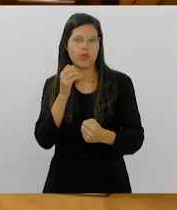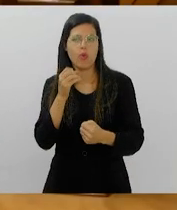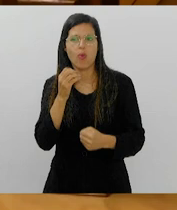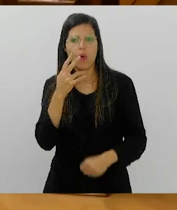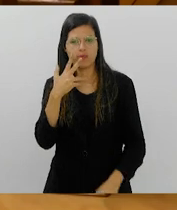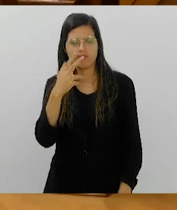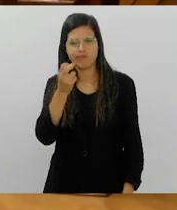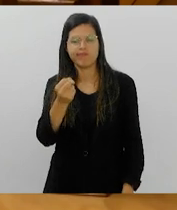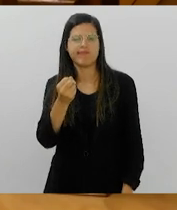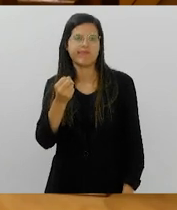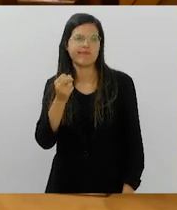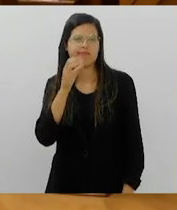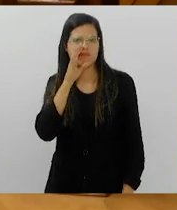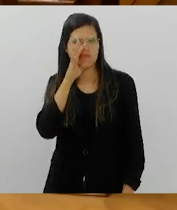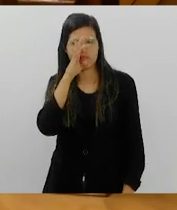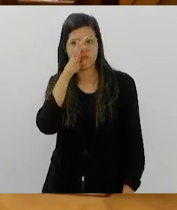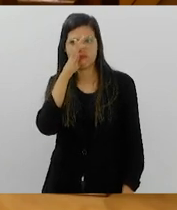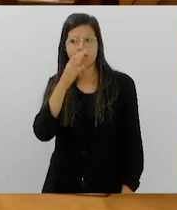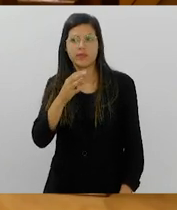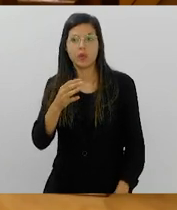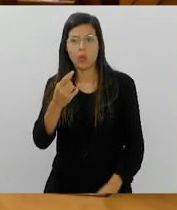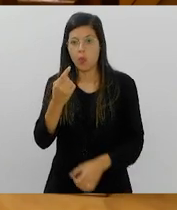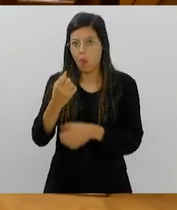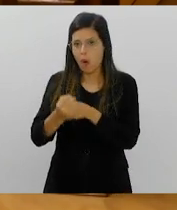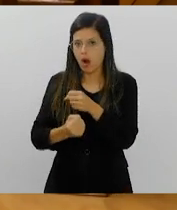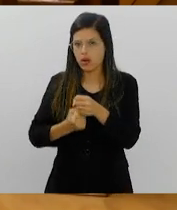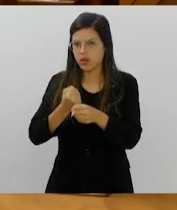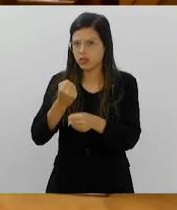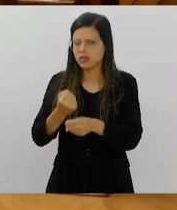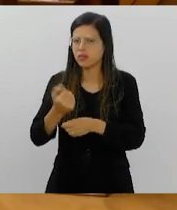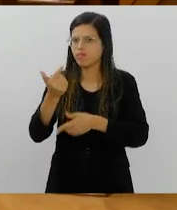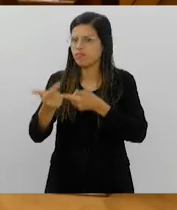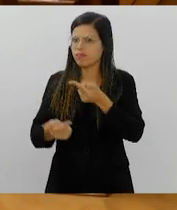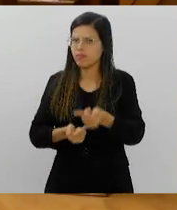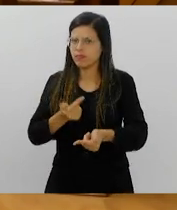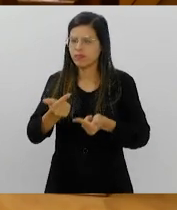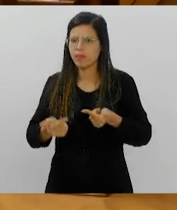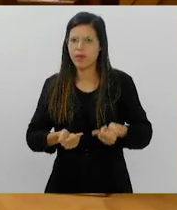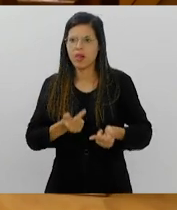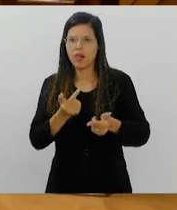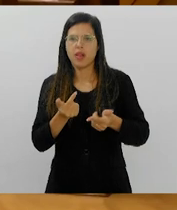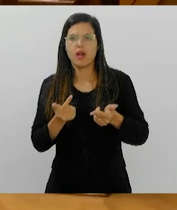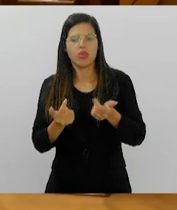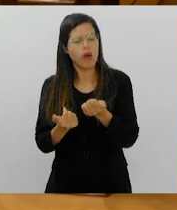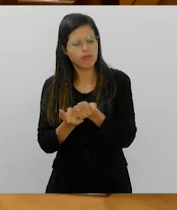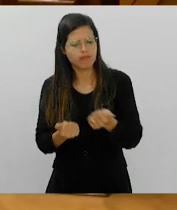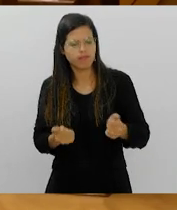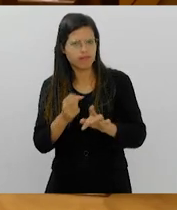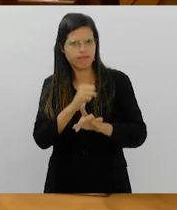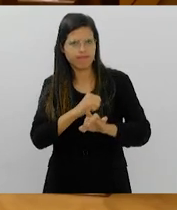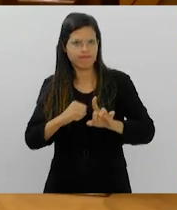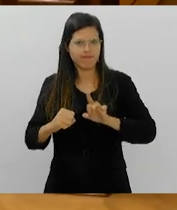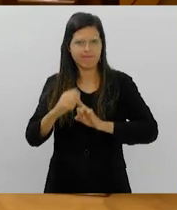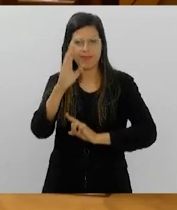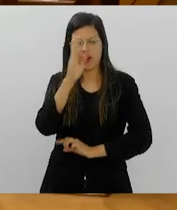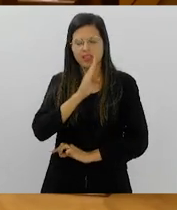esforço, há mais de um ano, trabalhando em prol da sociedade brasileira e